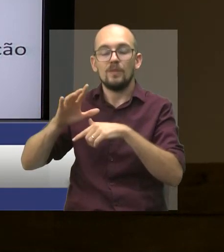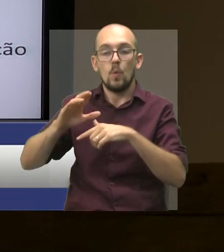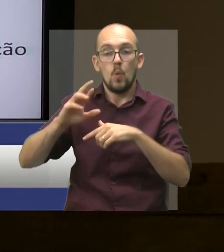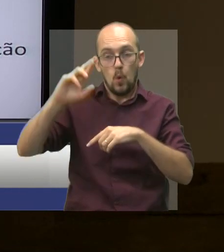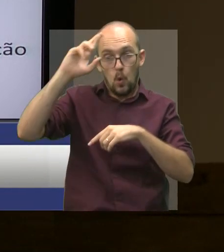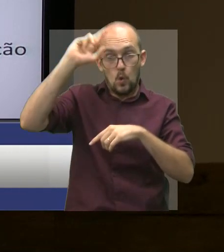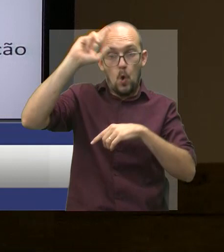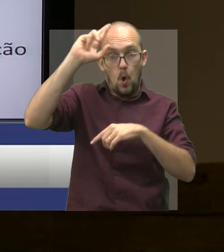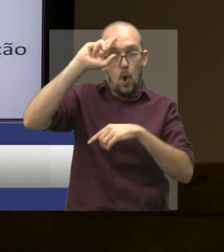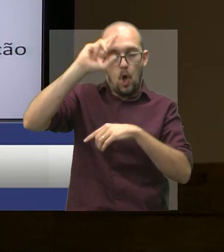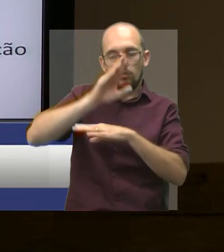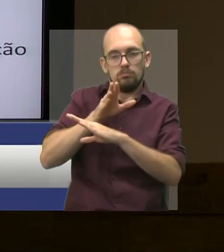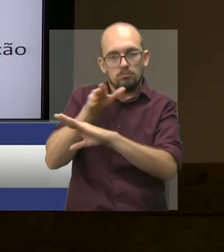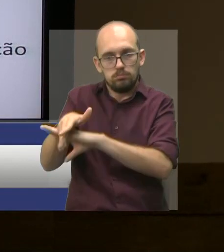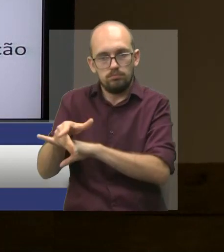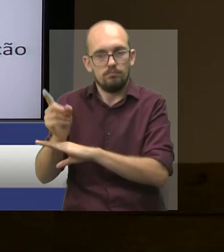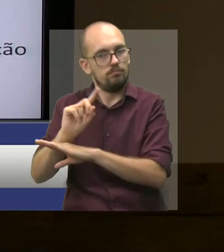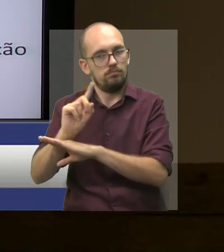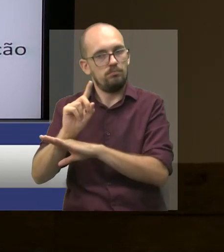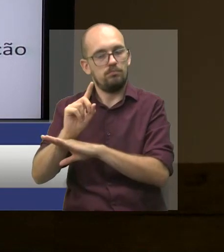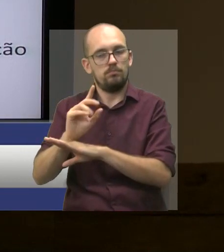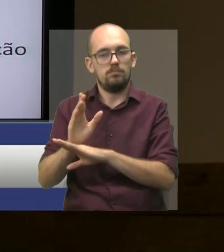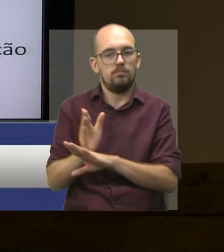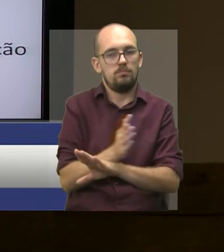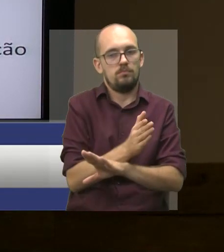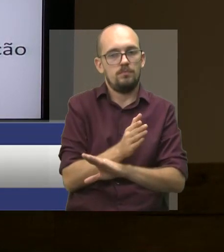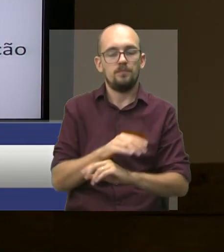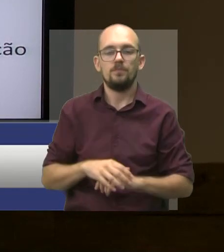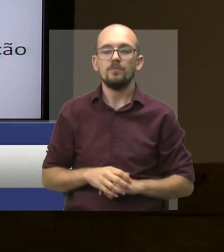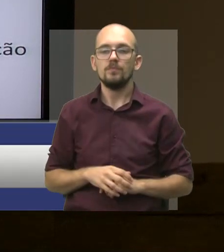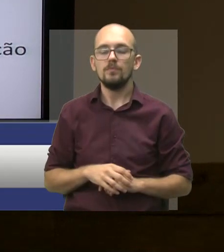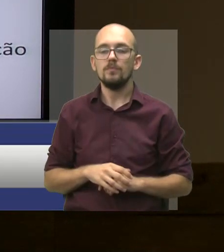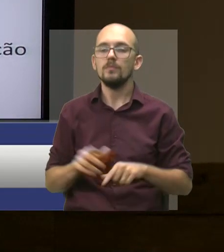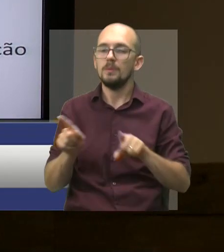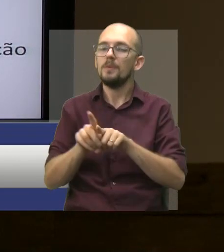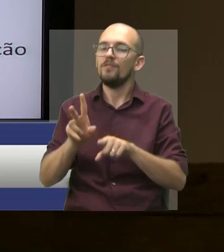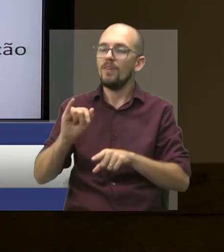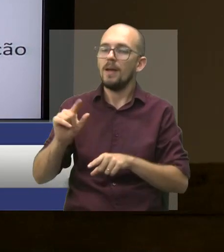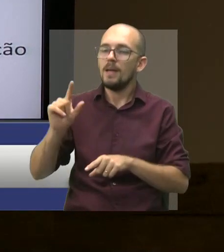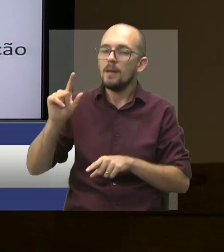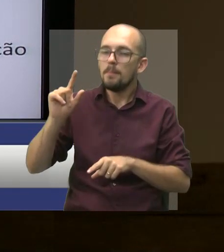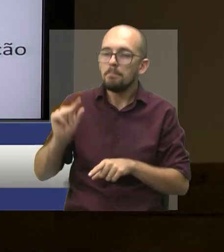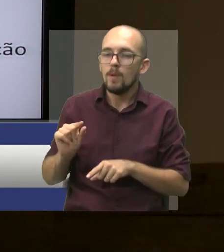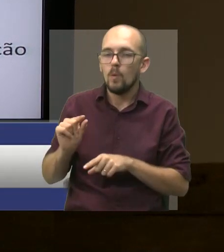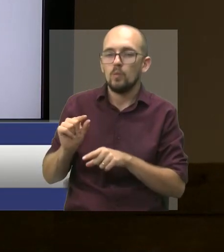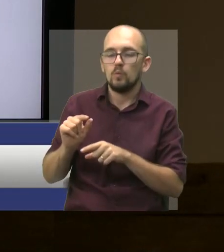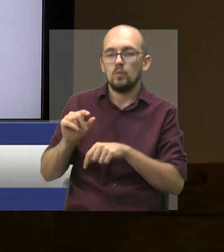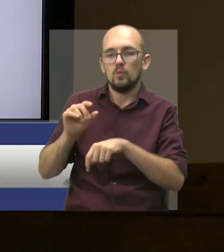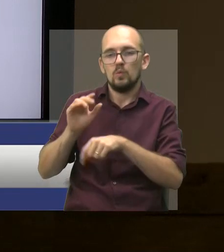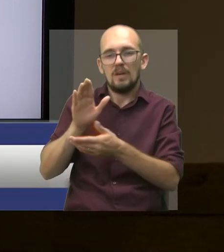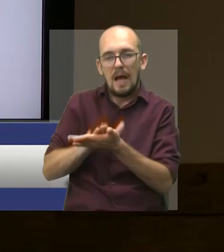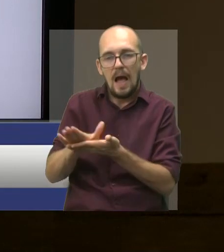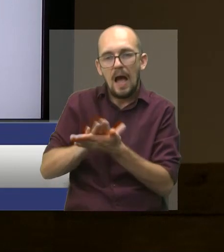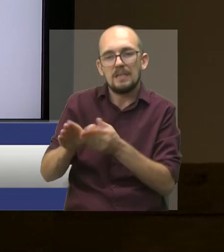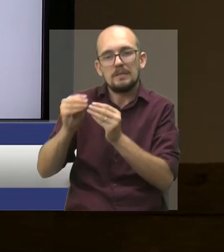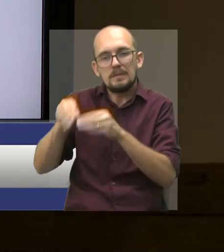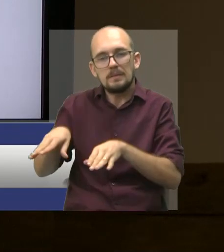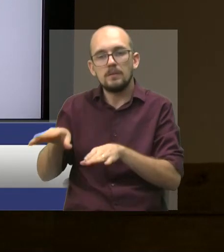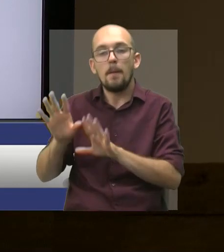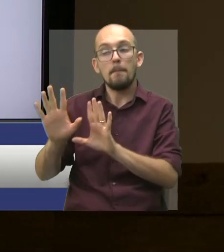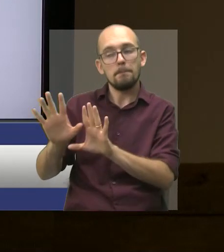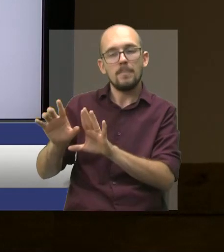empregadores. E prevê que vai ter um menor custo de transição, mas não estão claras essas